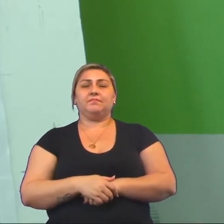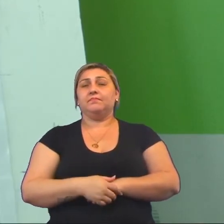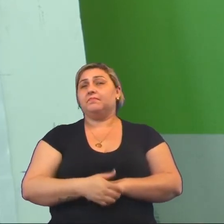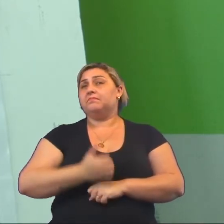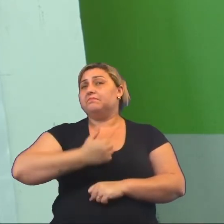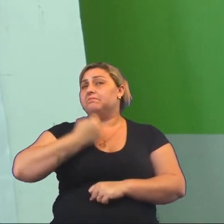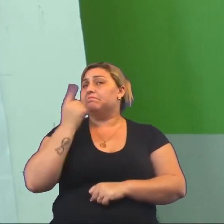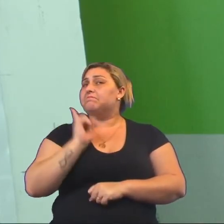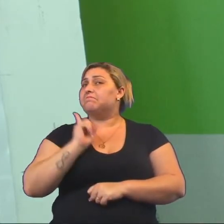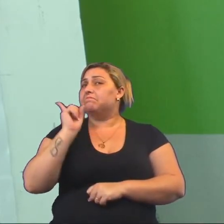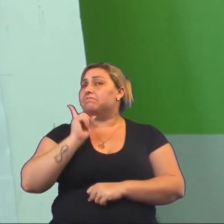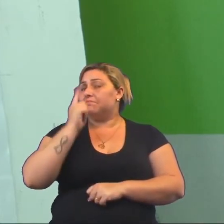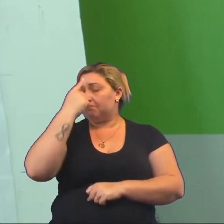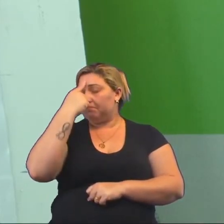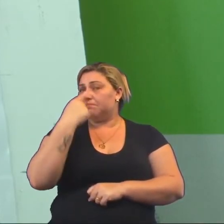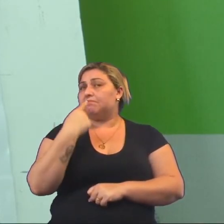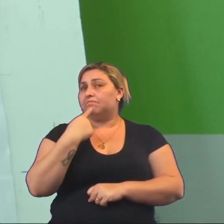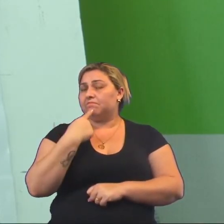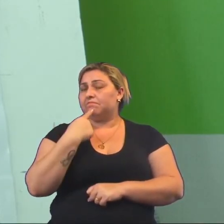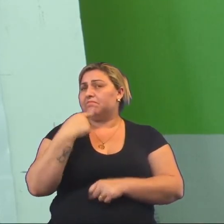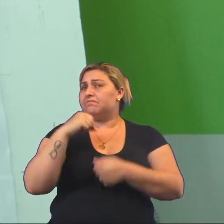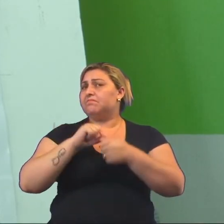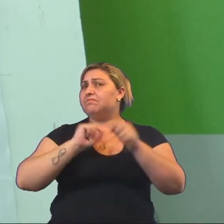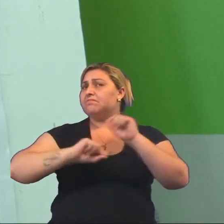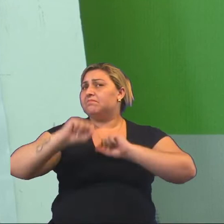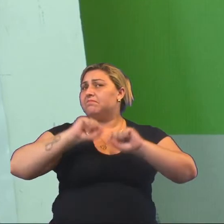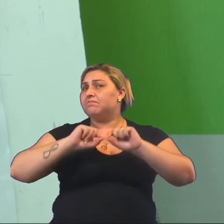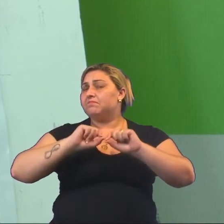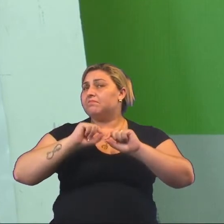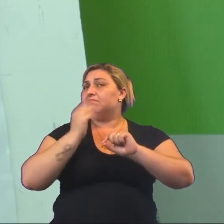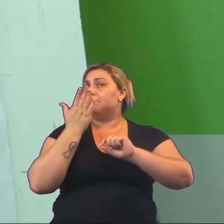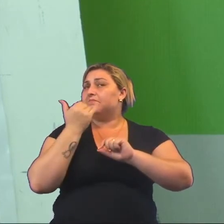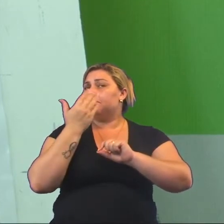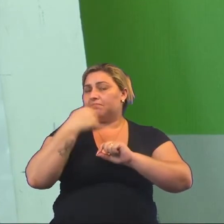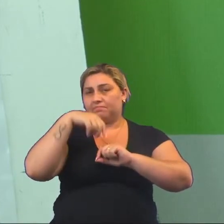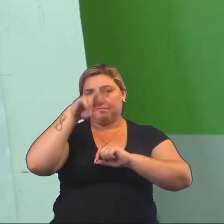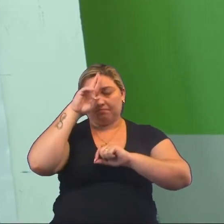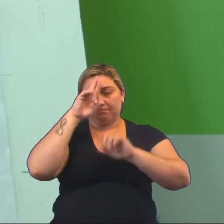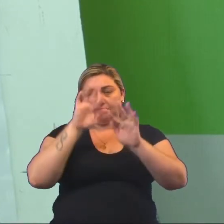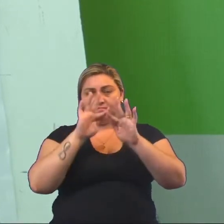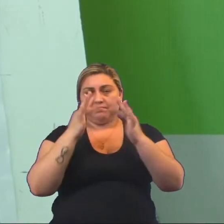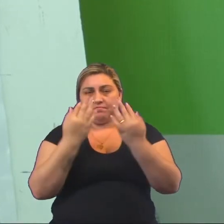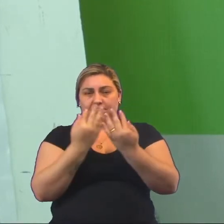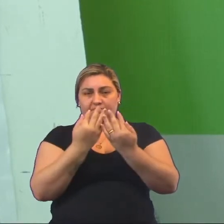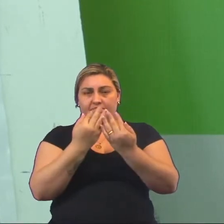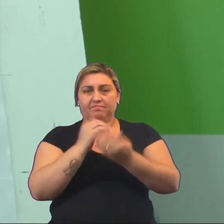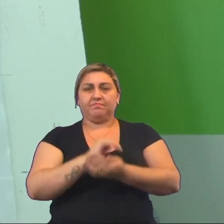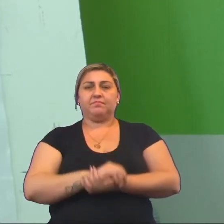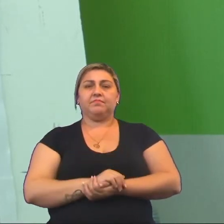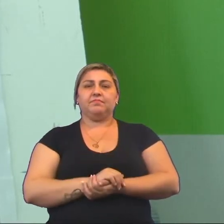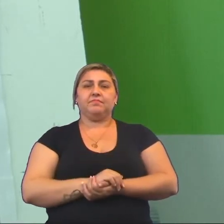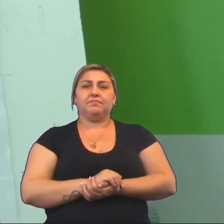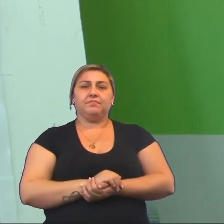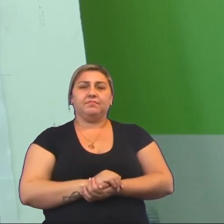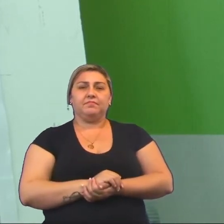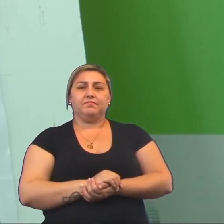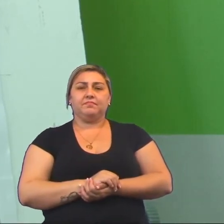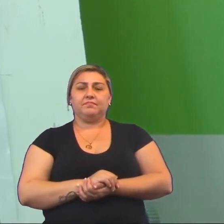Esta imagem aqui, eles estão fazendo o quê? Estão almoçando, então é um almoço